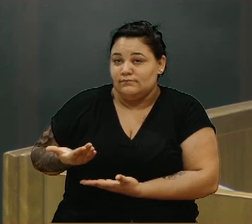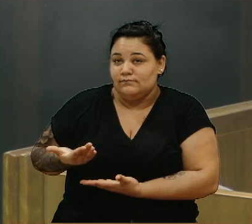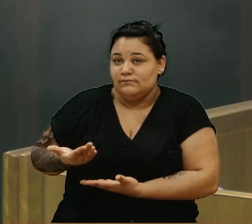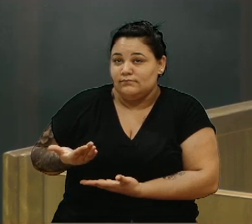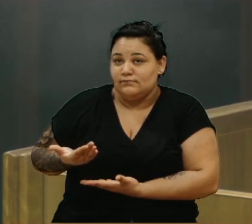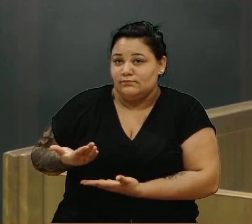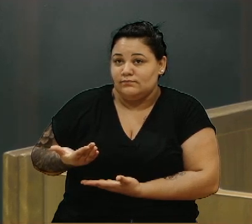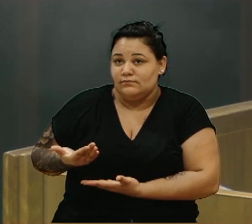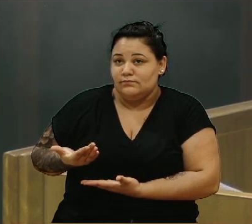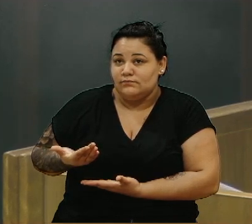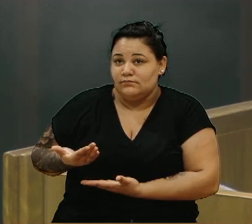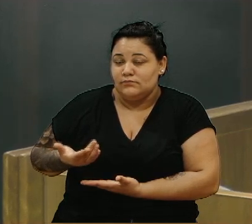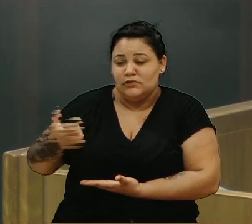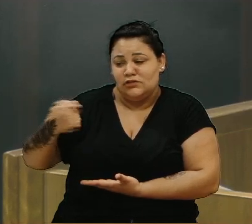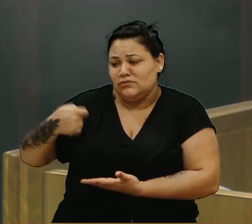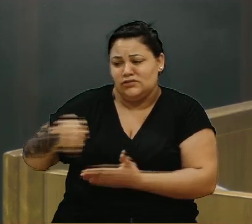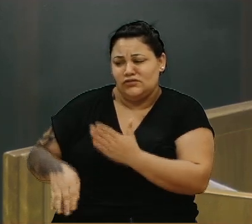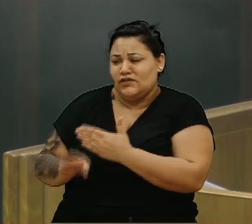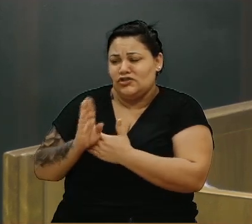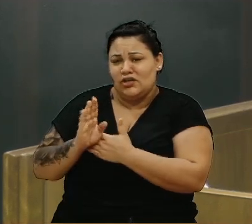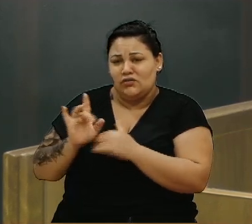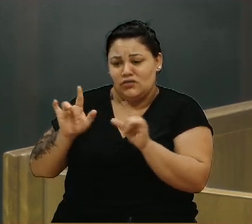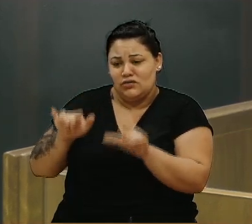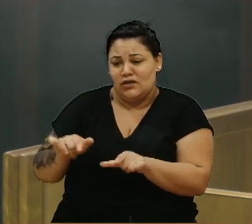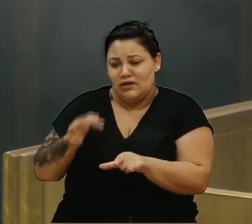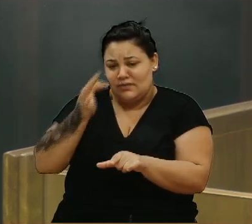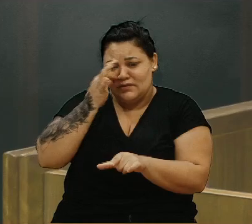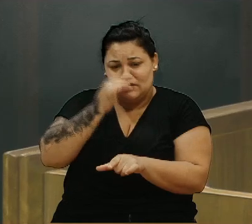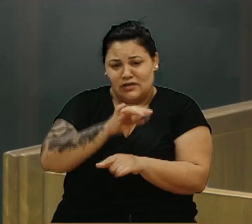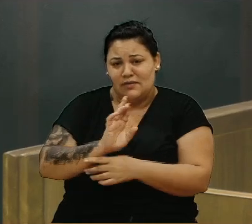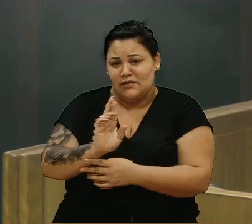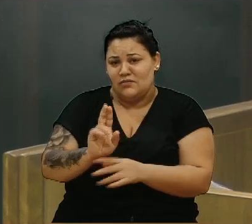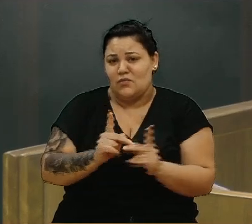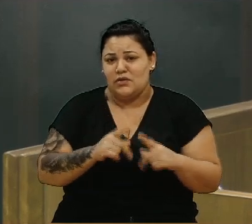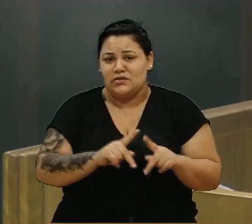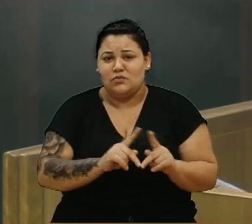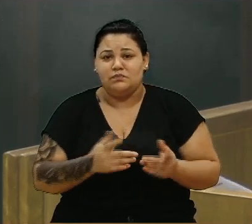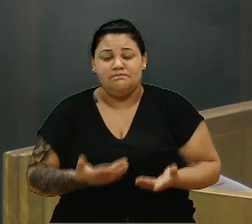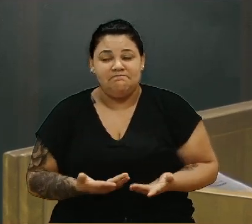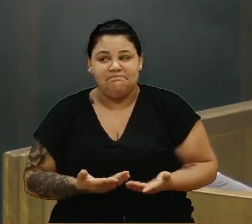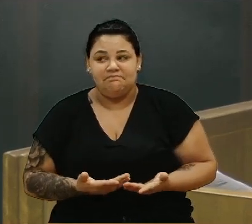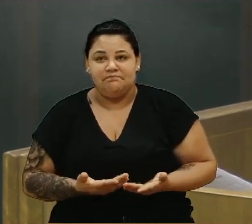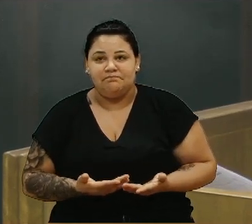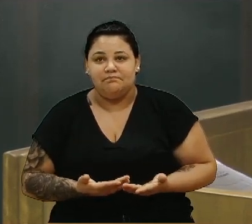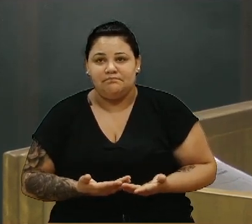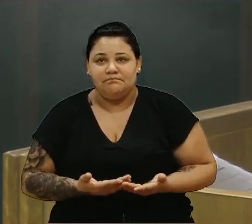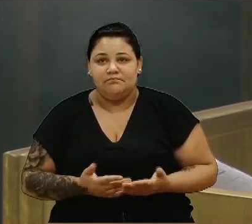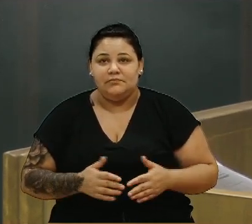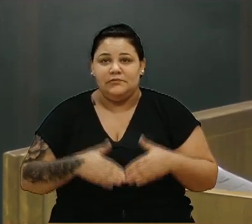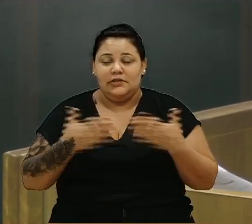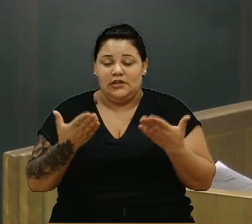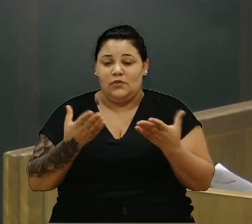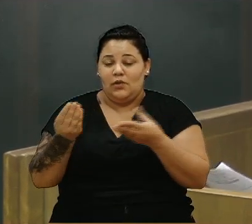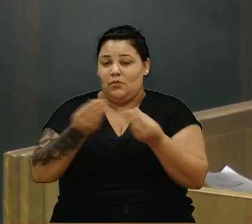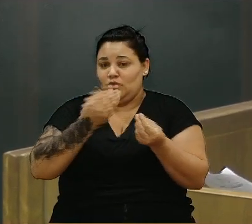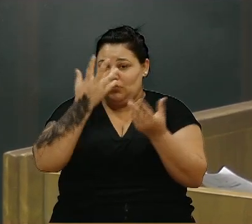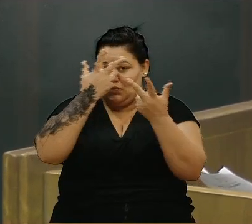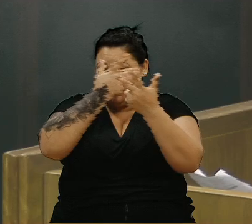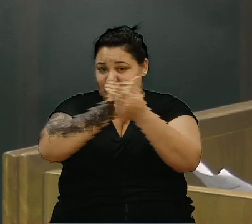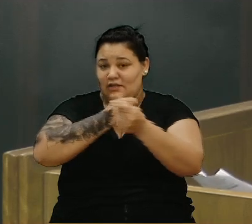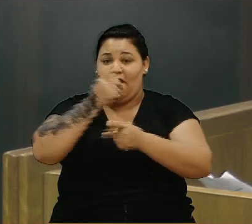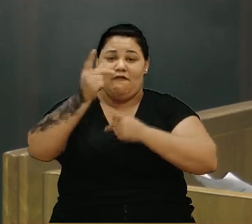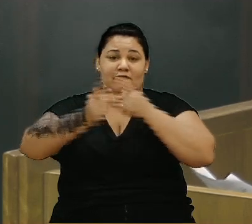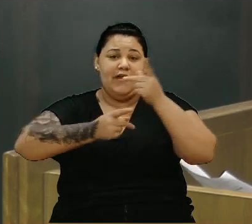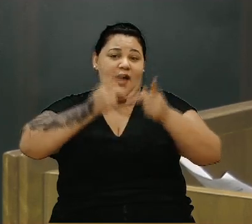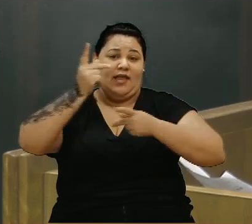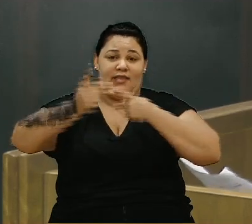Não necessariamente eu preciso viajar e conhecer um lugar para estar bem aqui representando o meu povo. Então, é muito bonito esse discurso, e